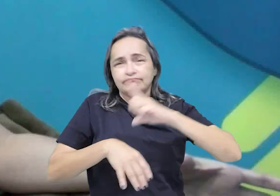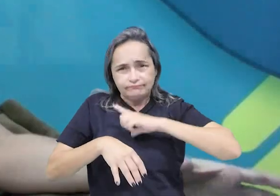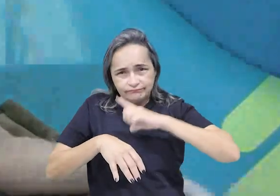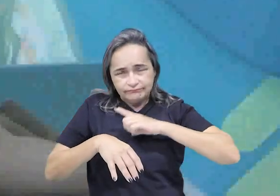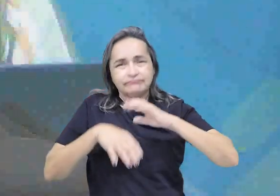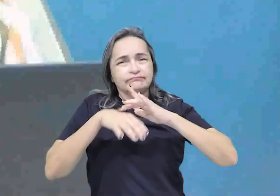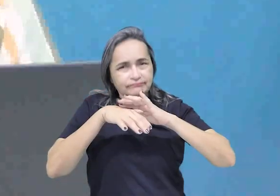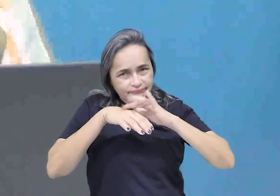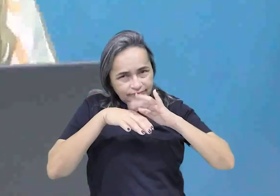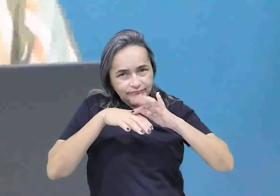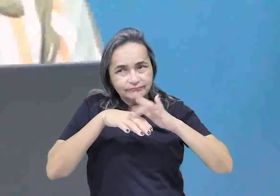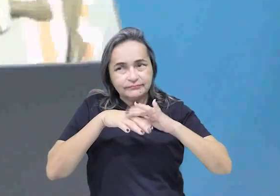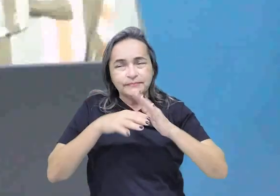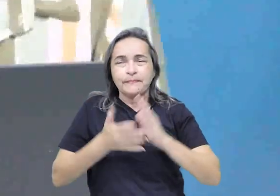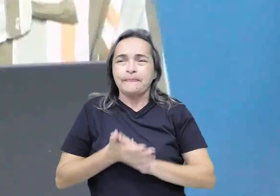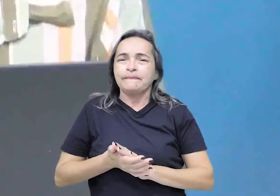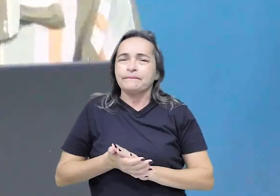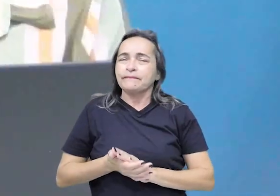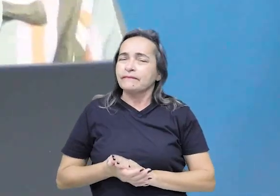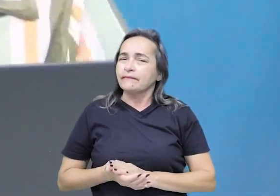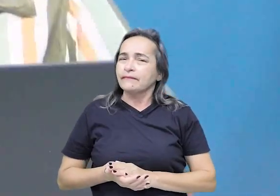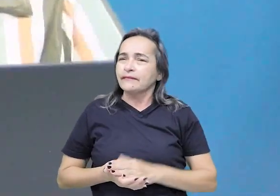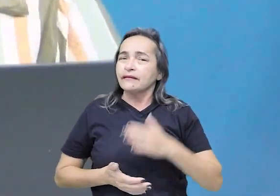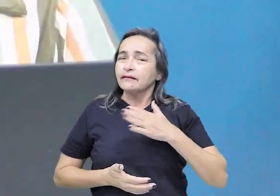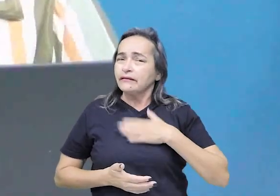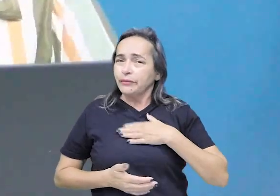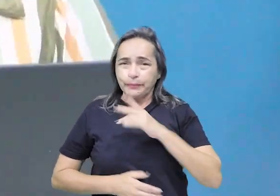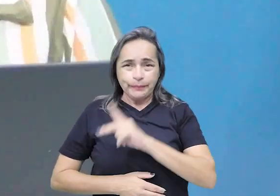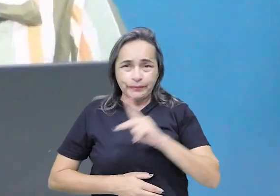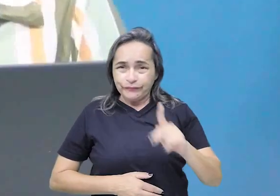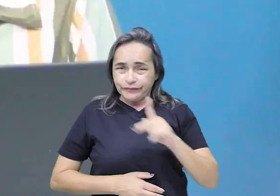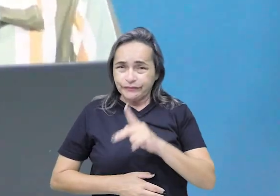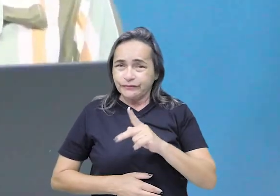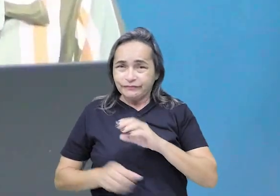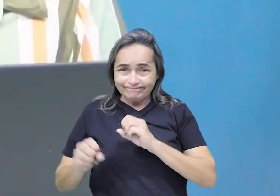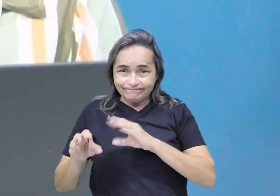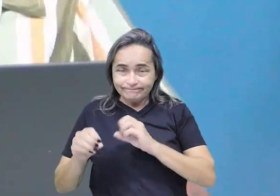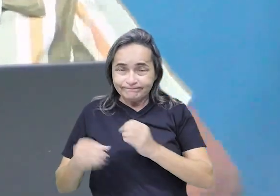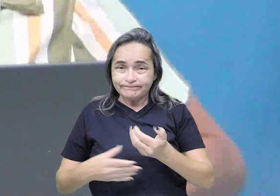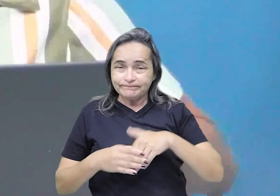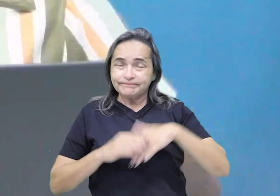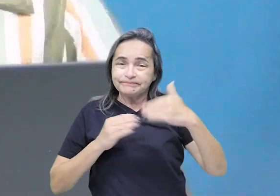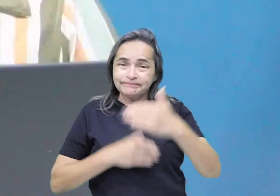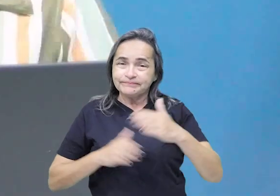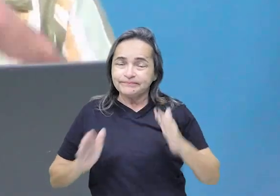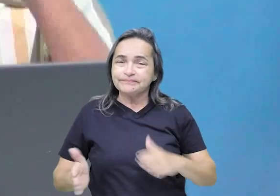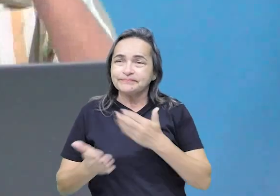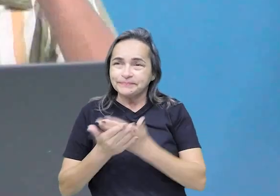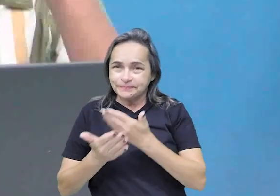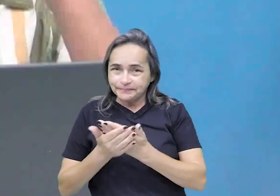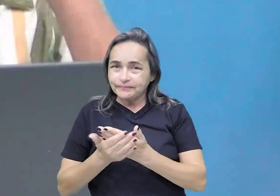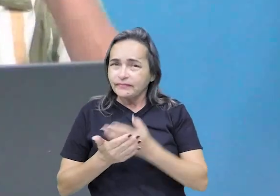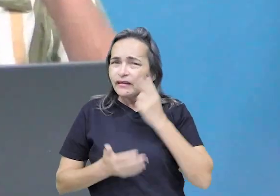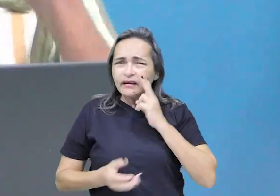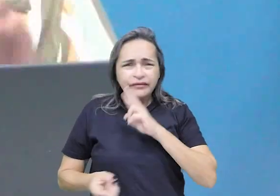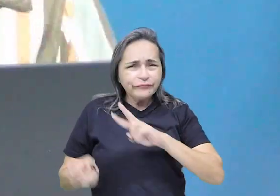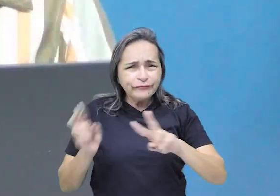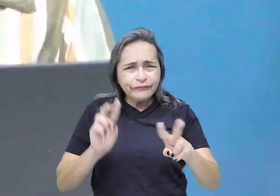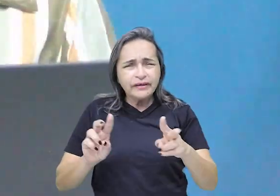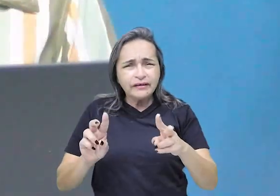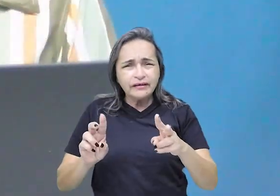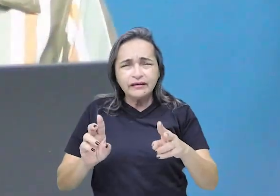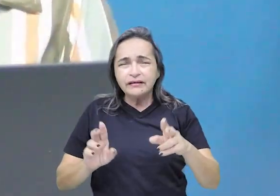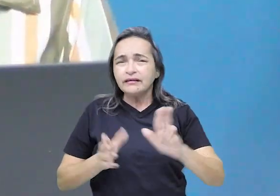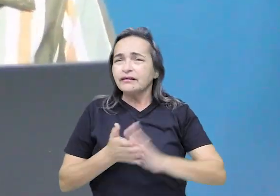E até para extrair cera. Eu sou professor, a gente atua também em sala de aula, e eu já tive de ver em sala de aula